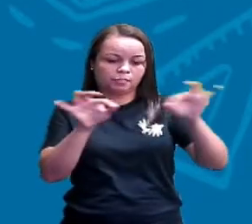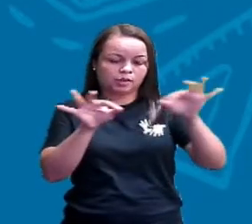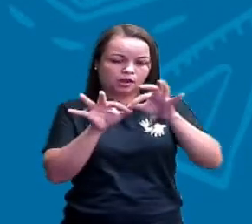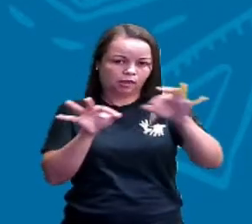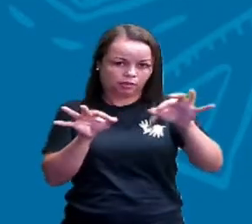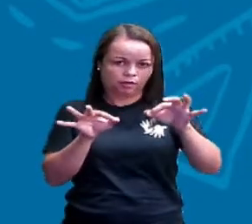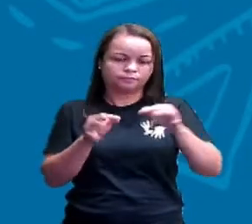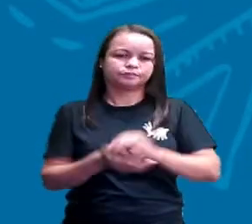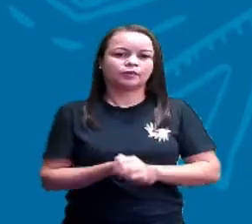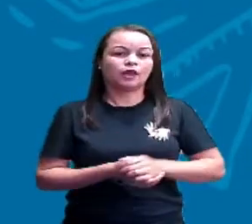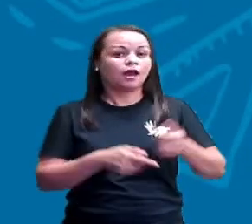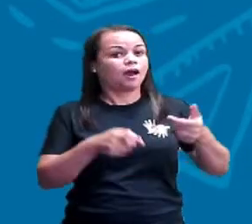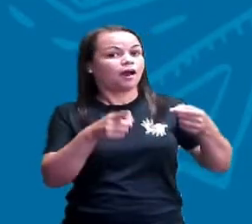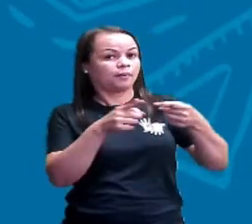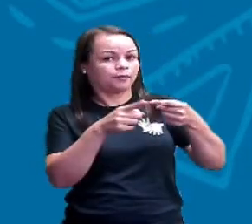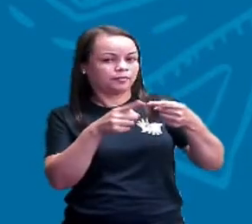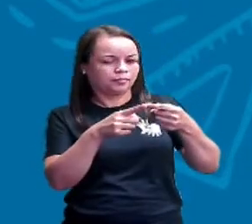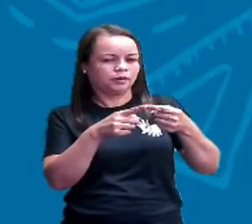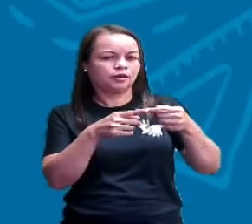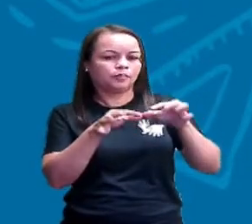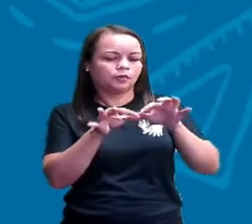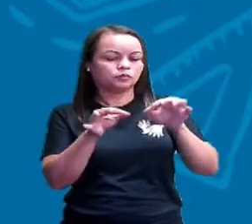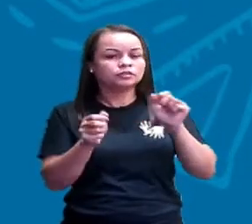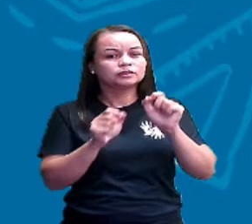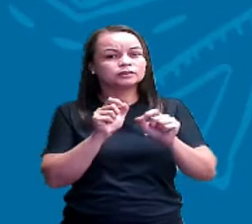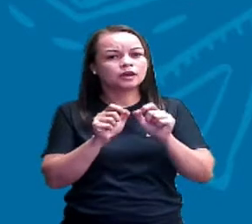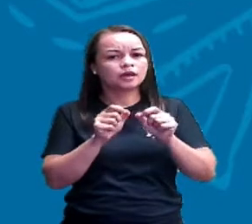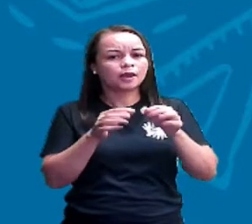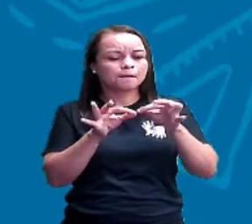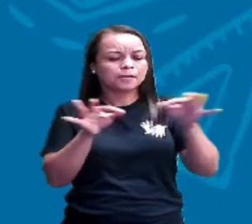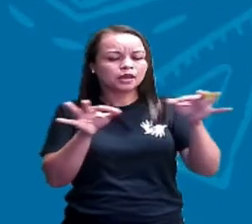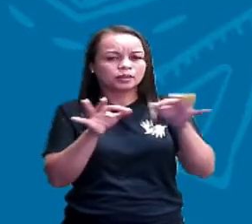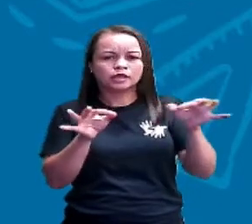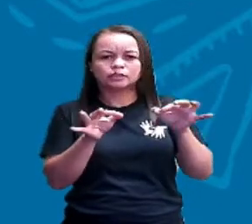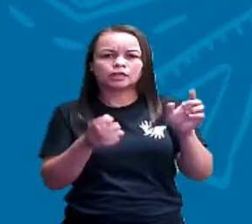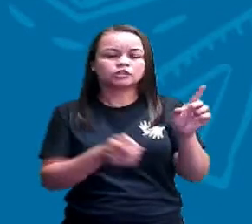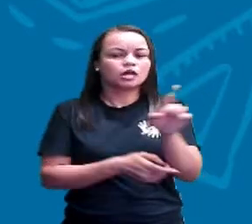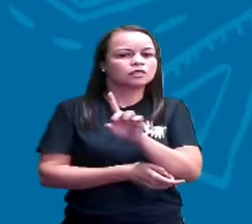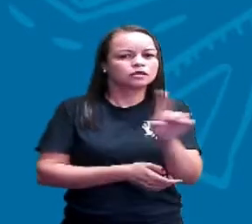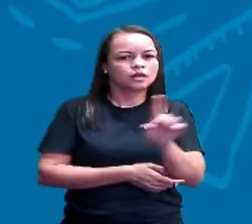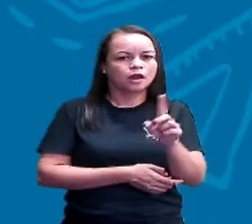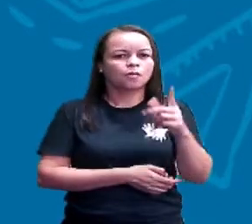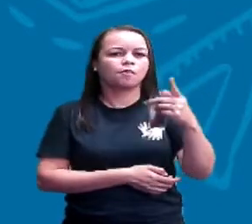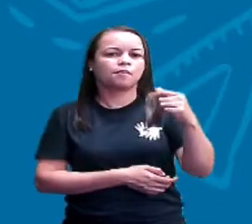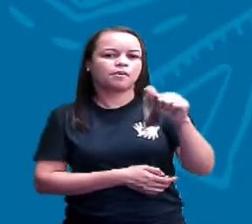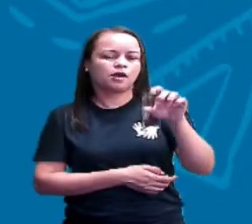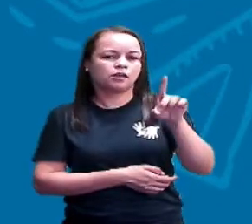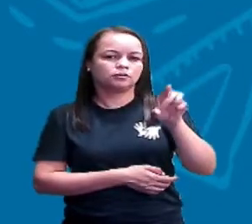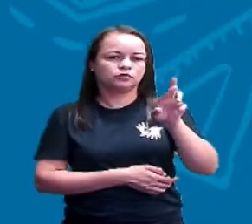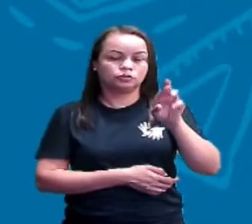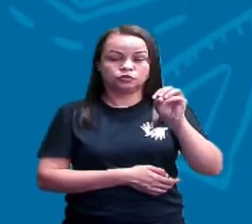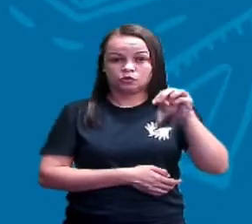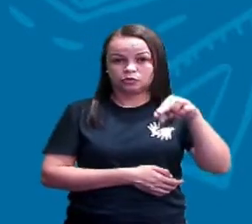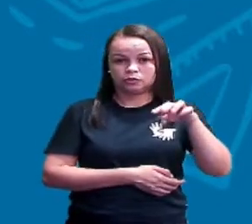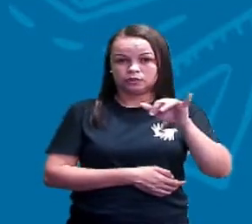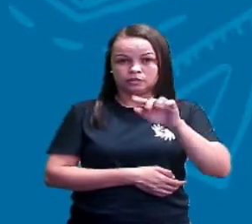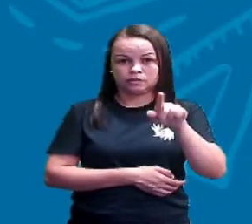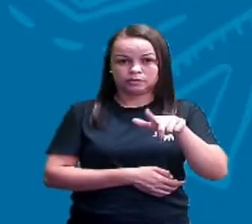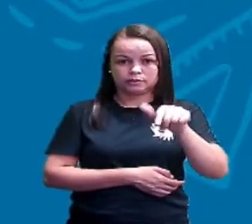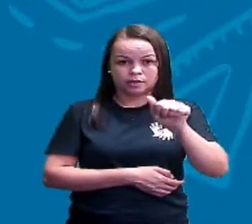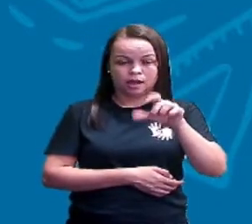medir as coisas com medidas não padronizadas, que é como o João e a Amanda fez. Eles